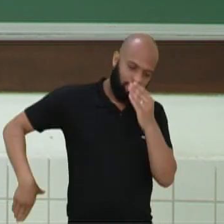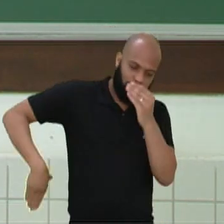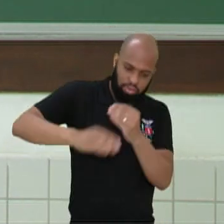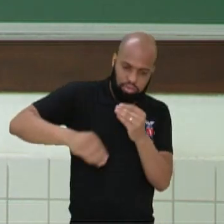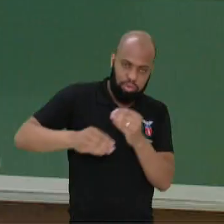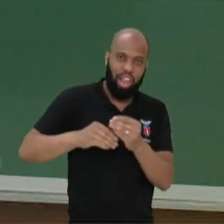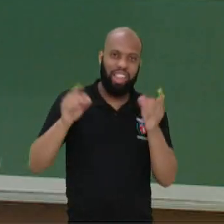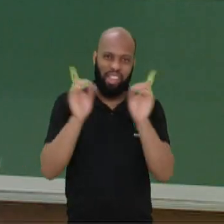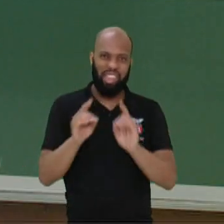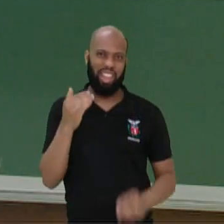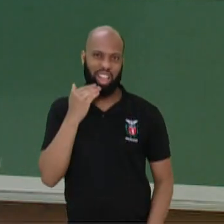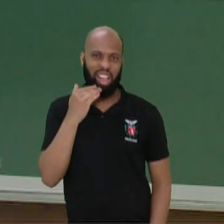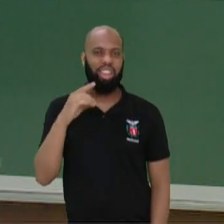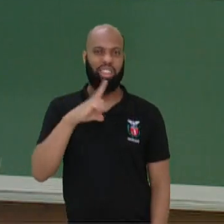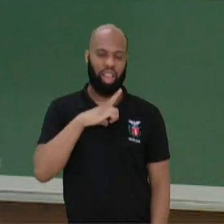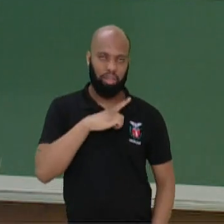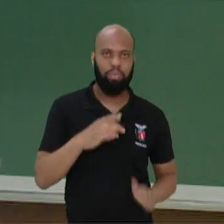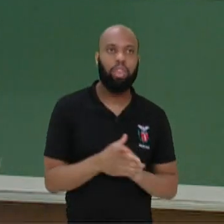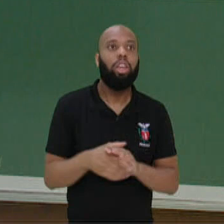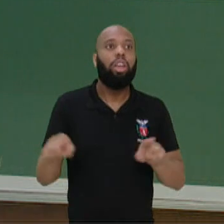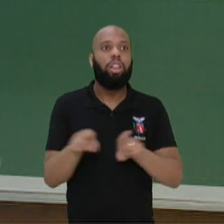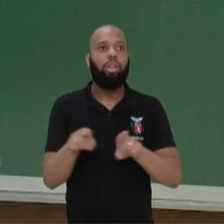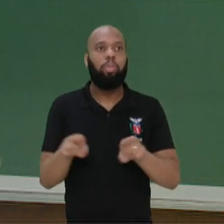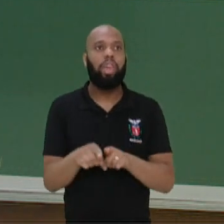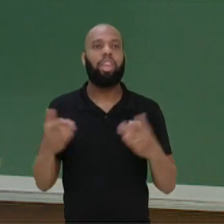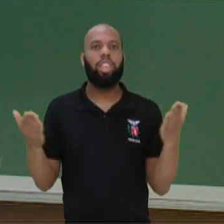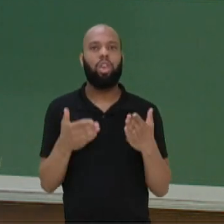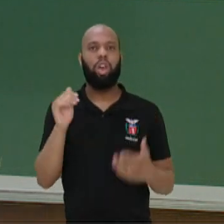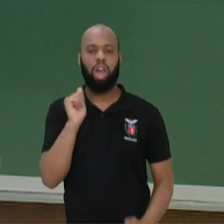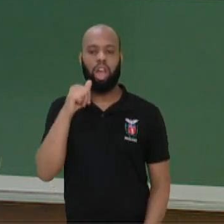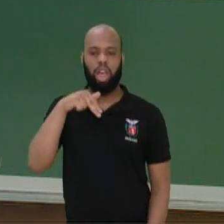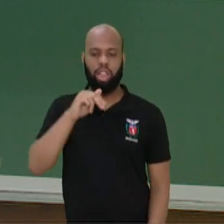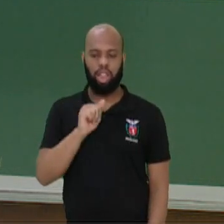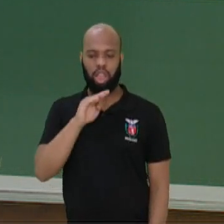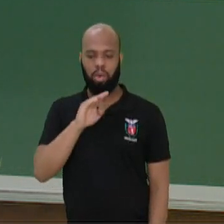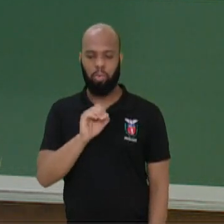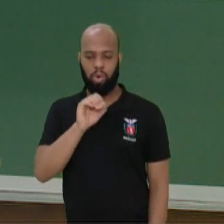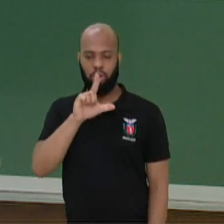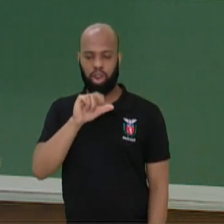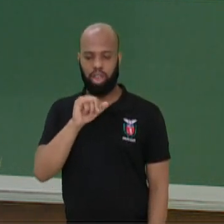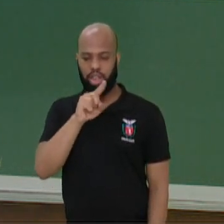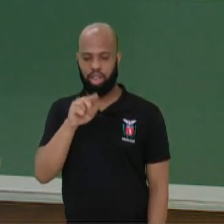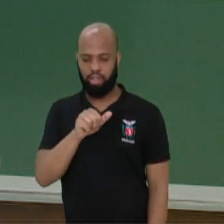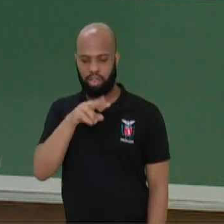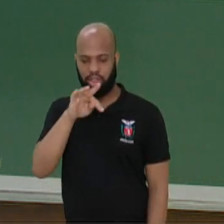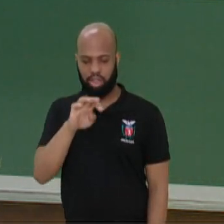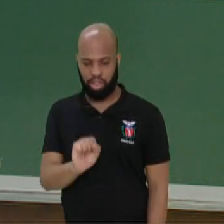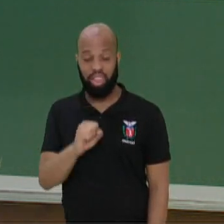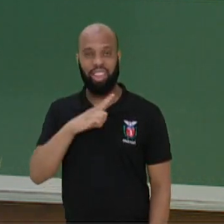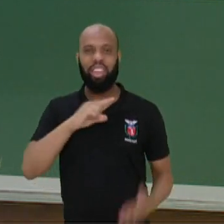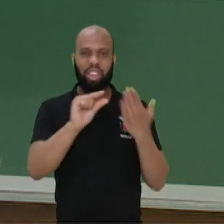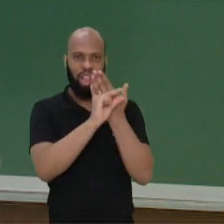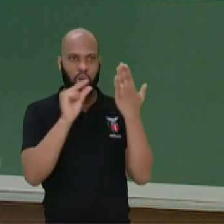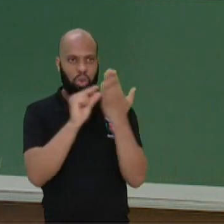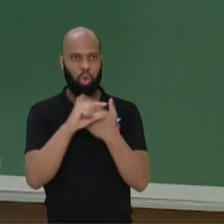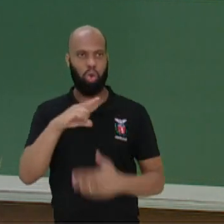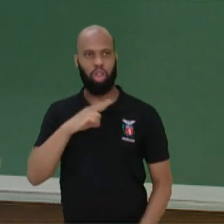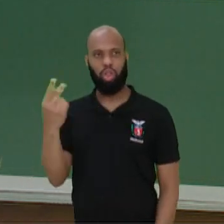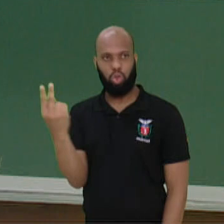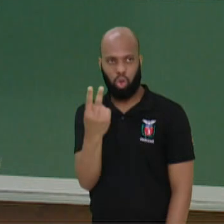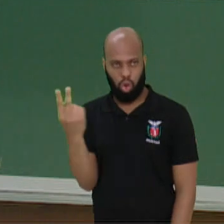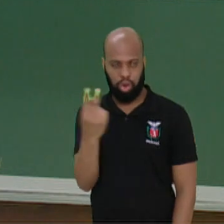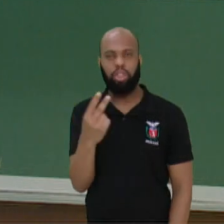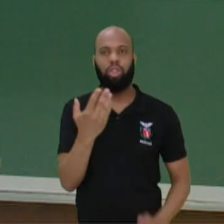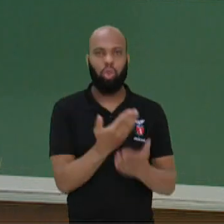deficiência. E aí, anabolizantes. Então, de acordo com esses autores que estão aqui embaixo, então o Brandi